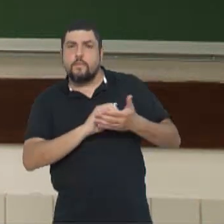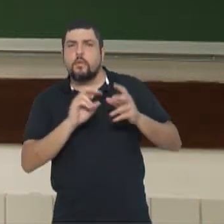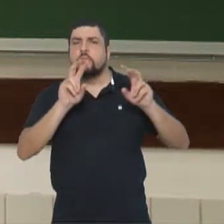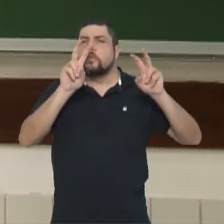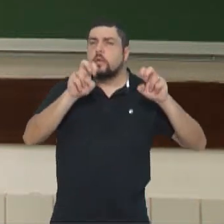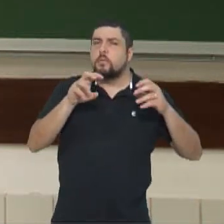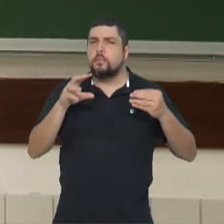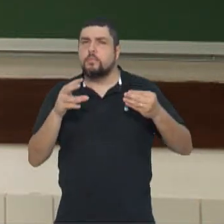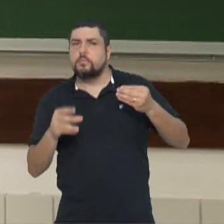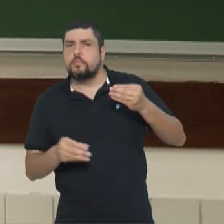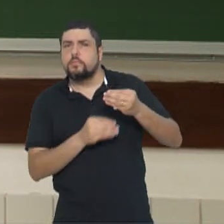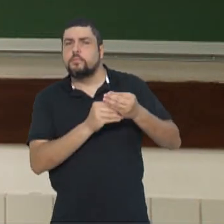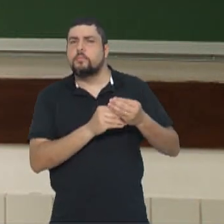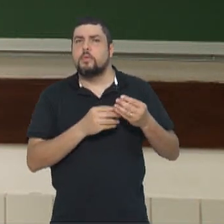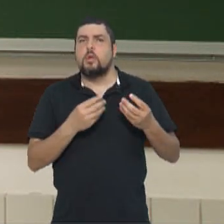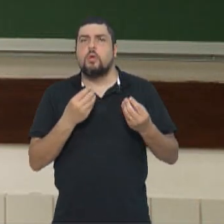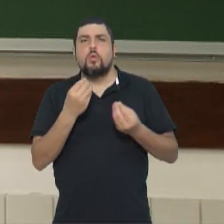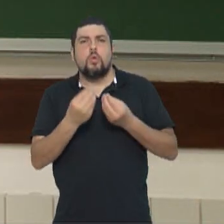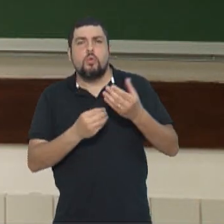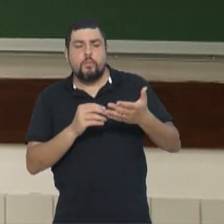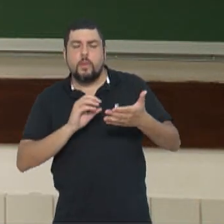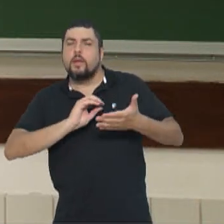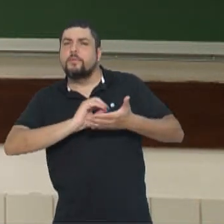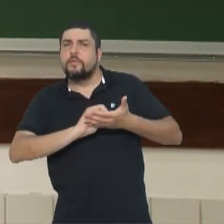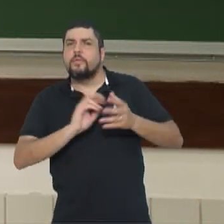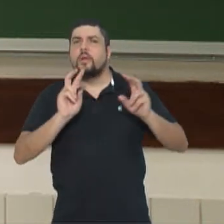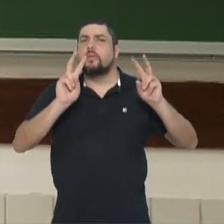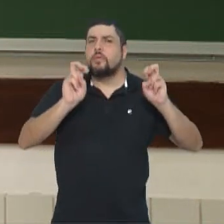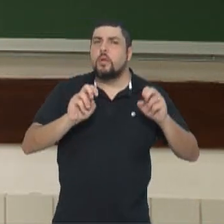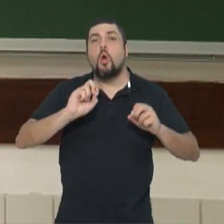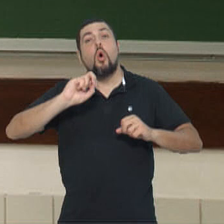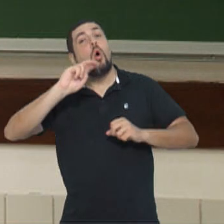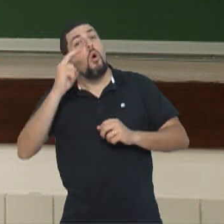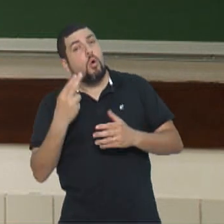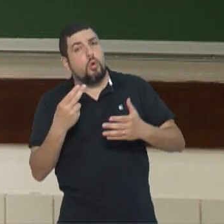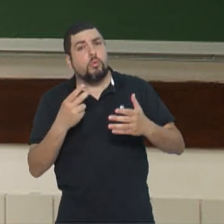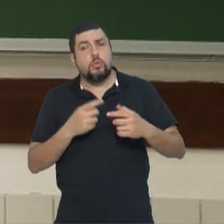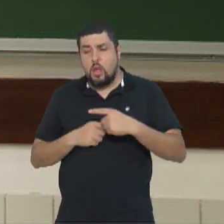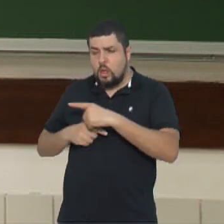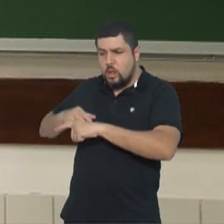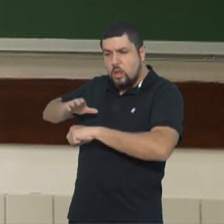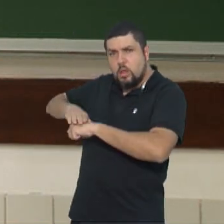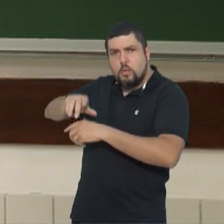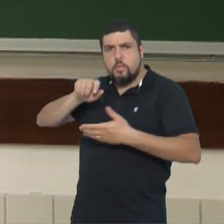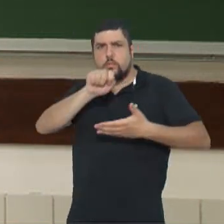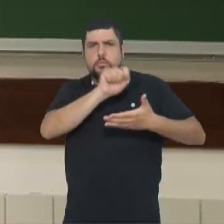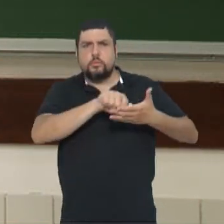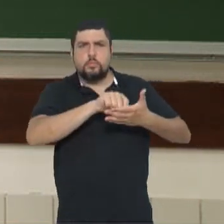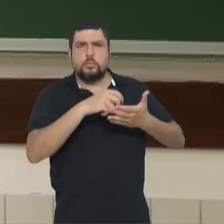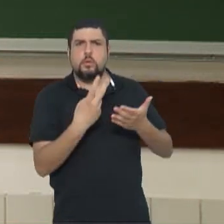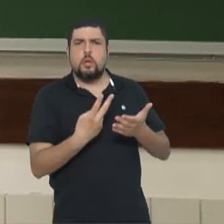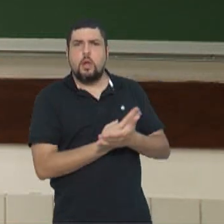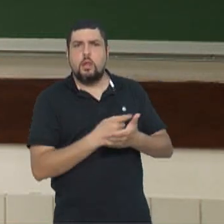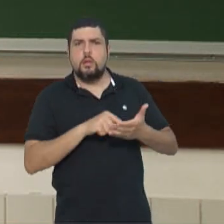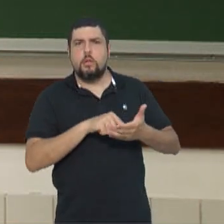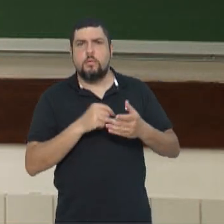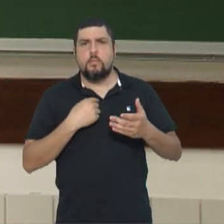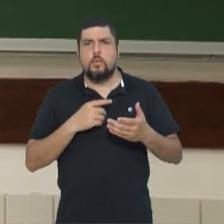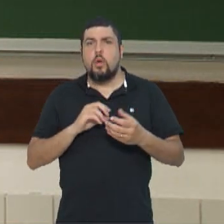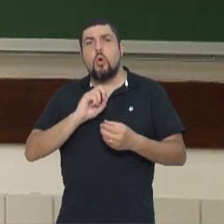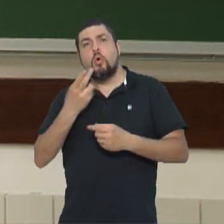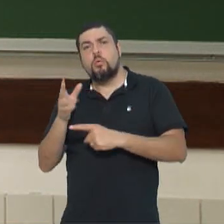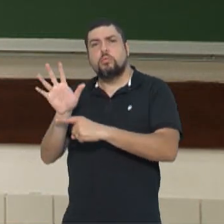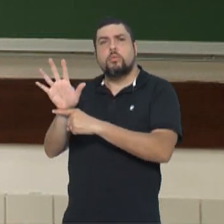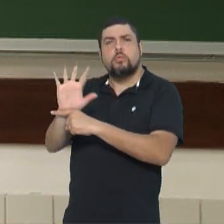repente, o tema não foi abordado de um modo adequado, não é abordado de um modo adequado dentro do filme, por exemplo,